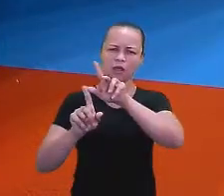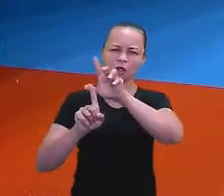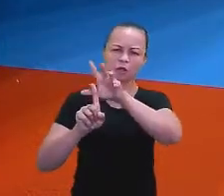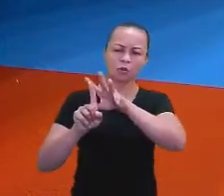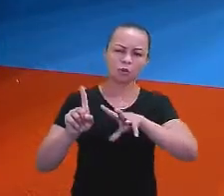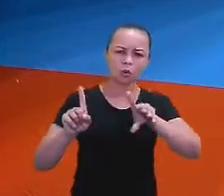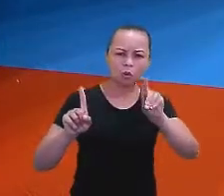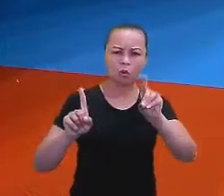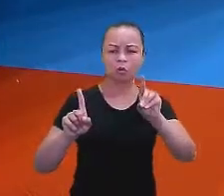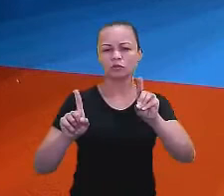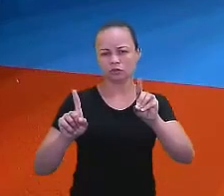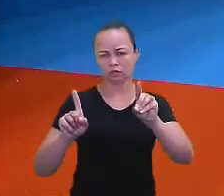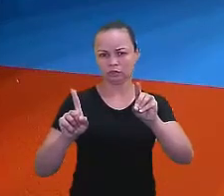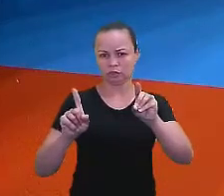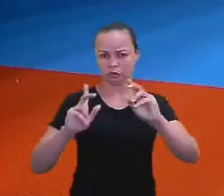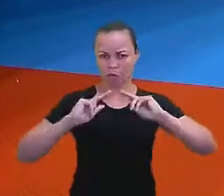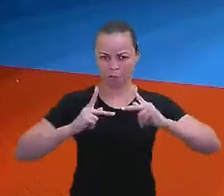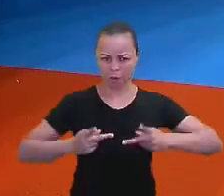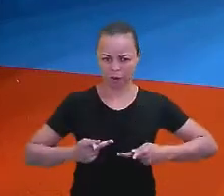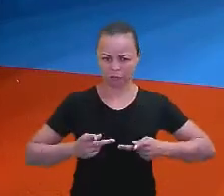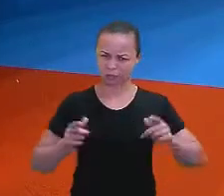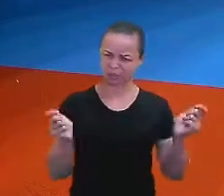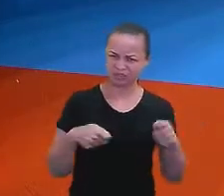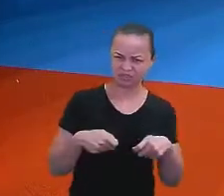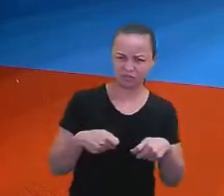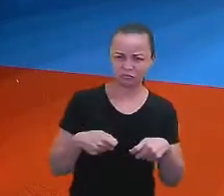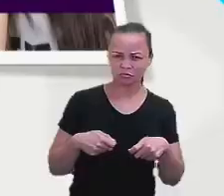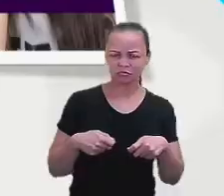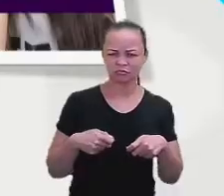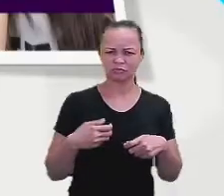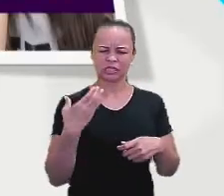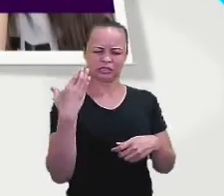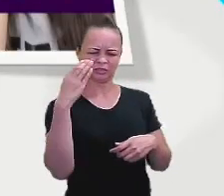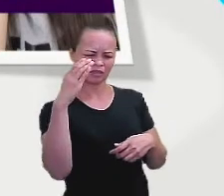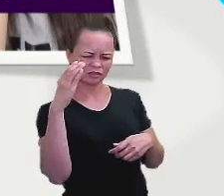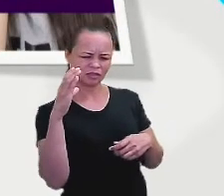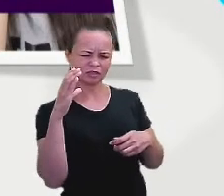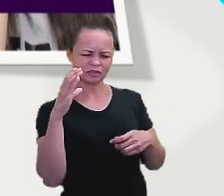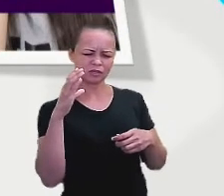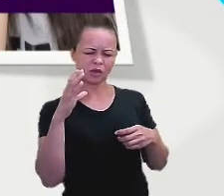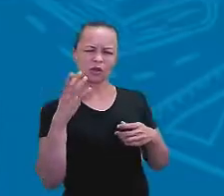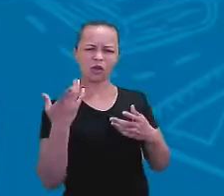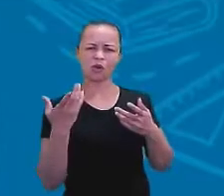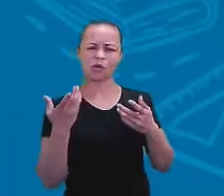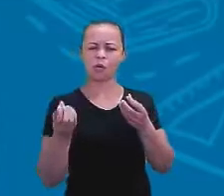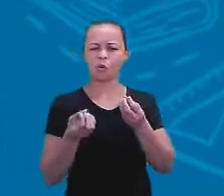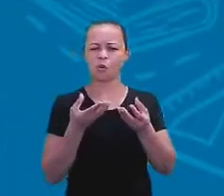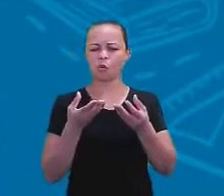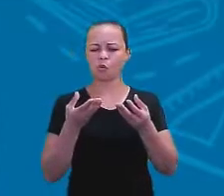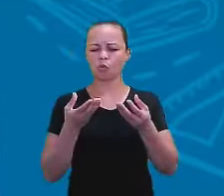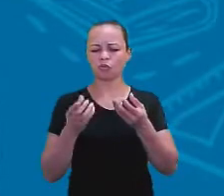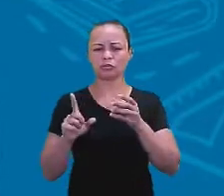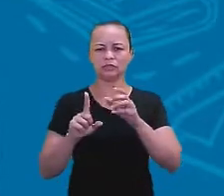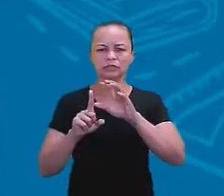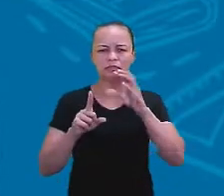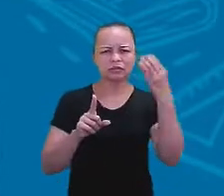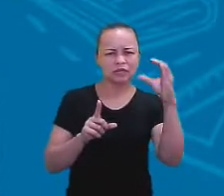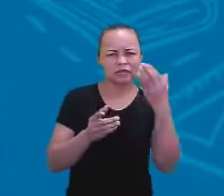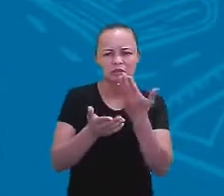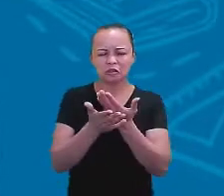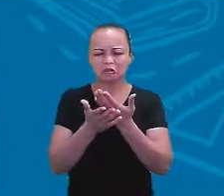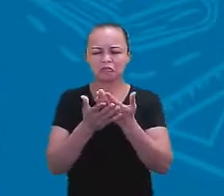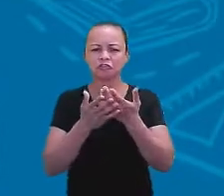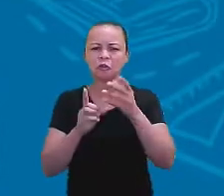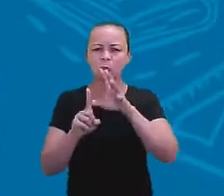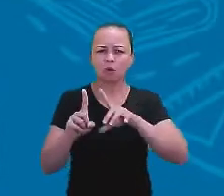possível? Ciência ou ficção? Científica, clonagem humana. E aí eu vou pedir para a produção, volta aqui comigo. Eu